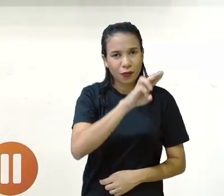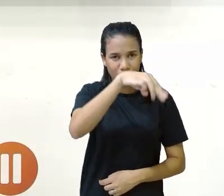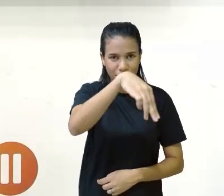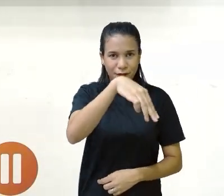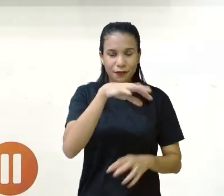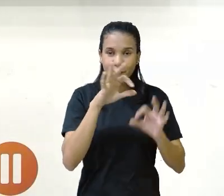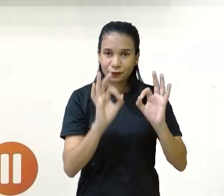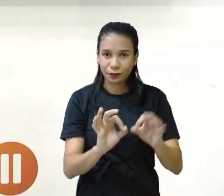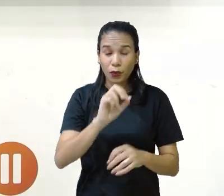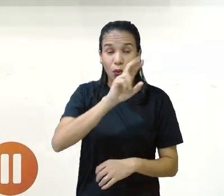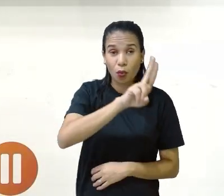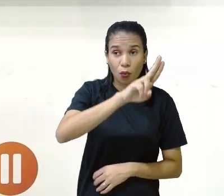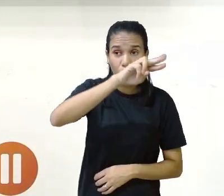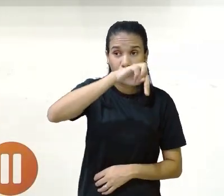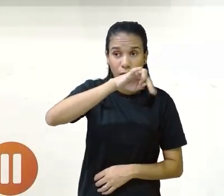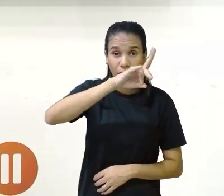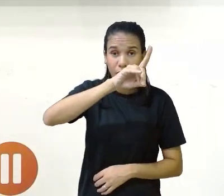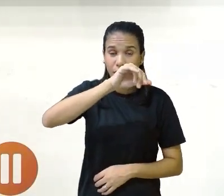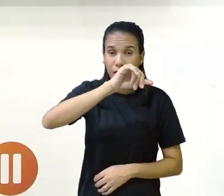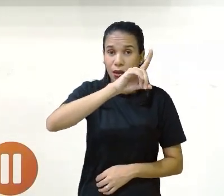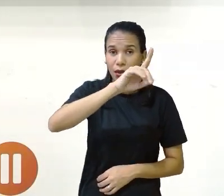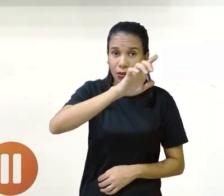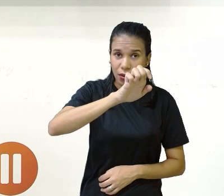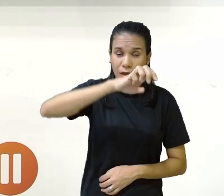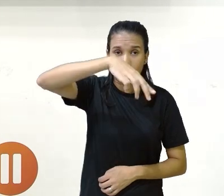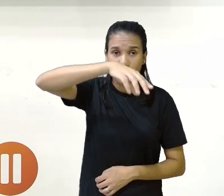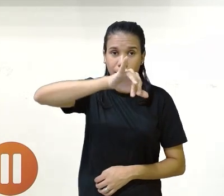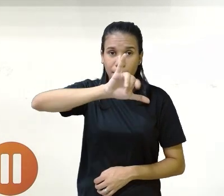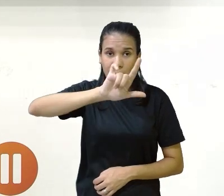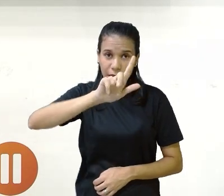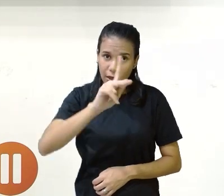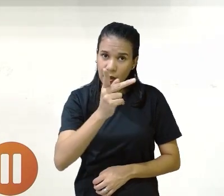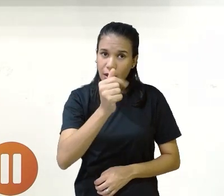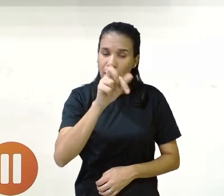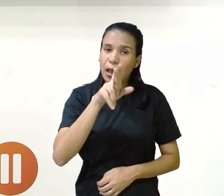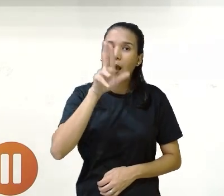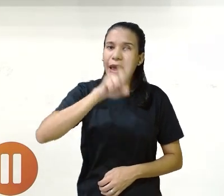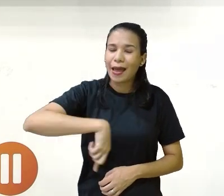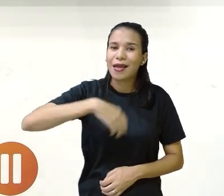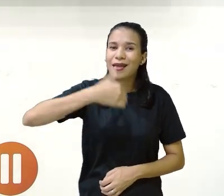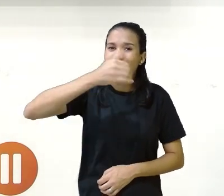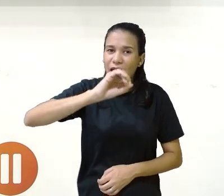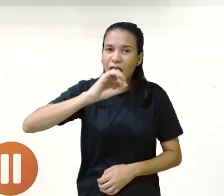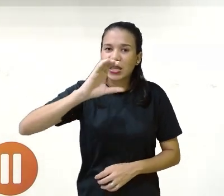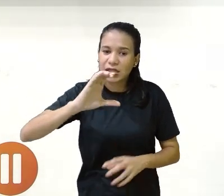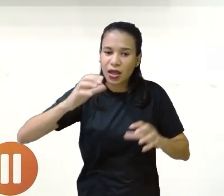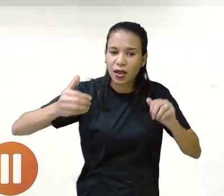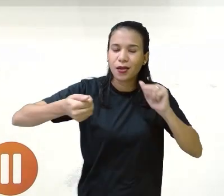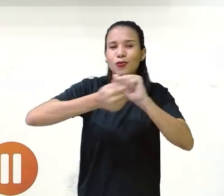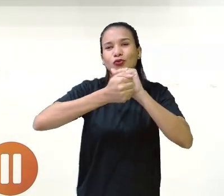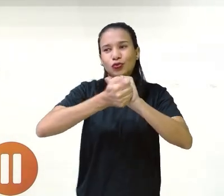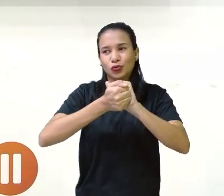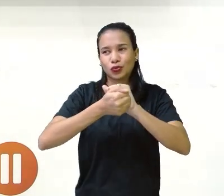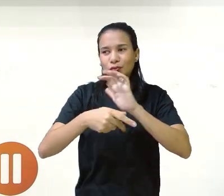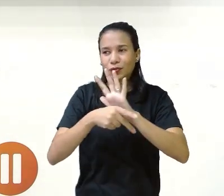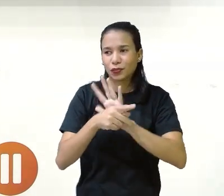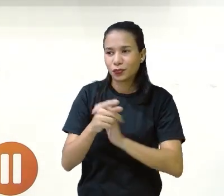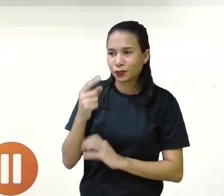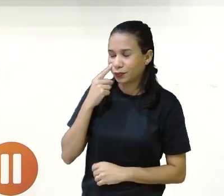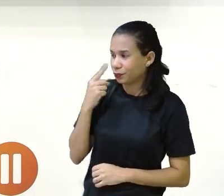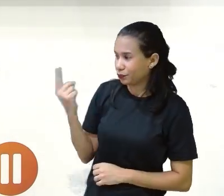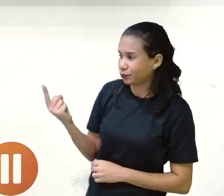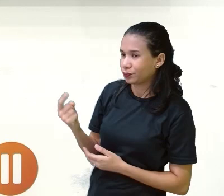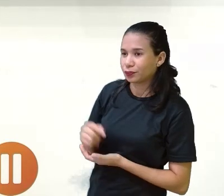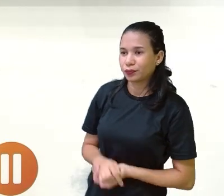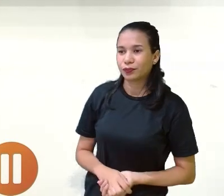milhar. Unidade de milhar é formada por 10 centenas. 10 plaquinhas